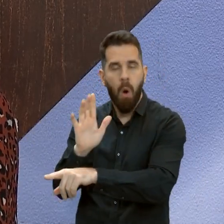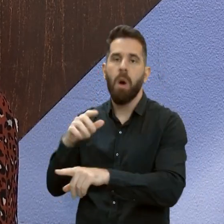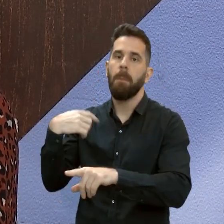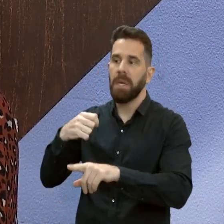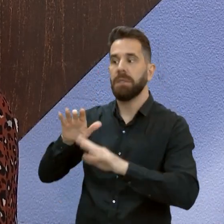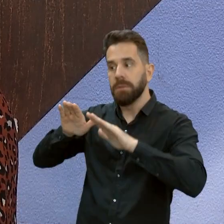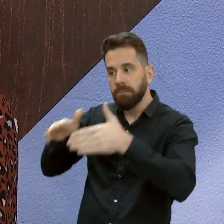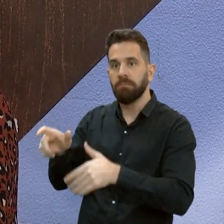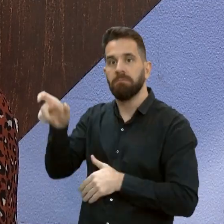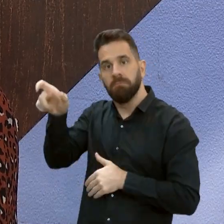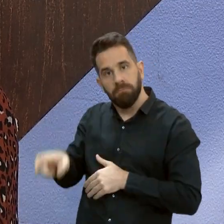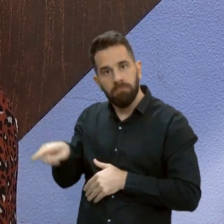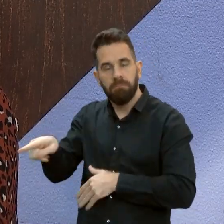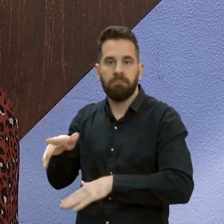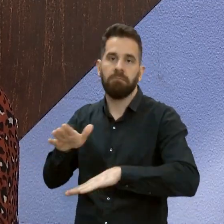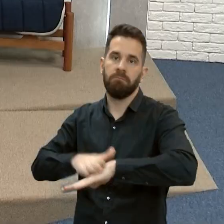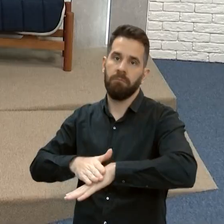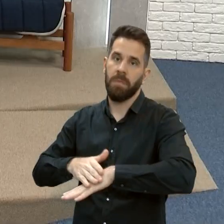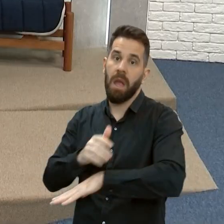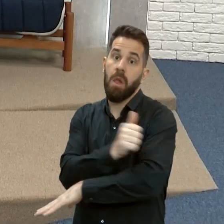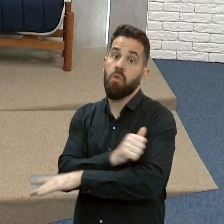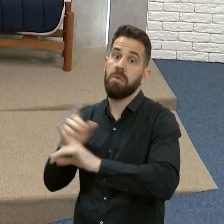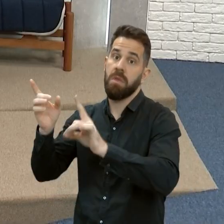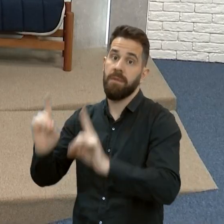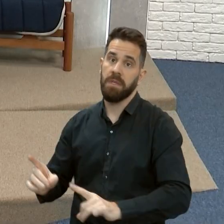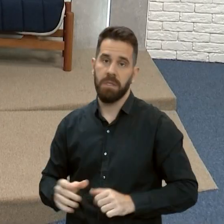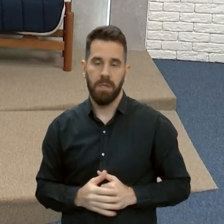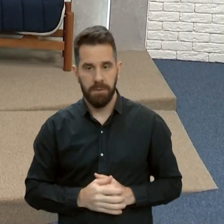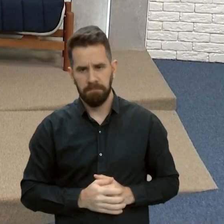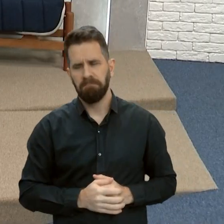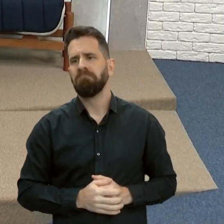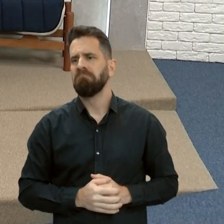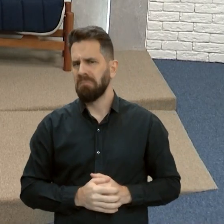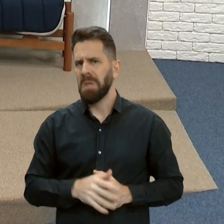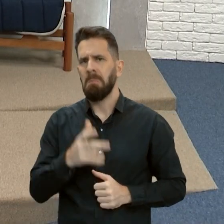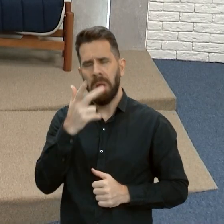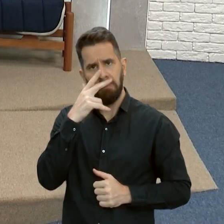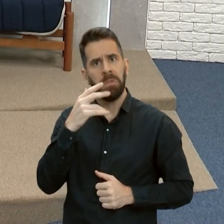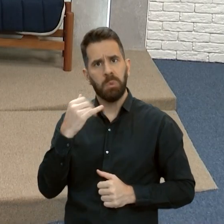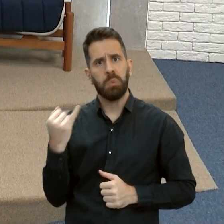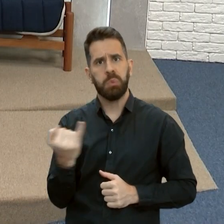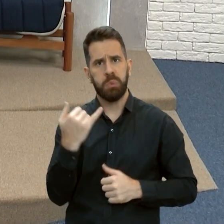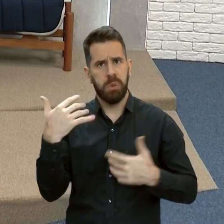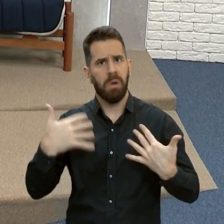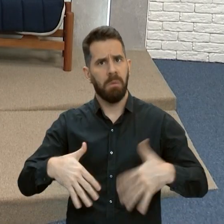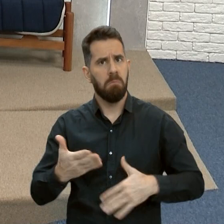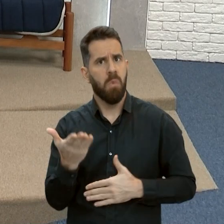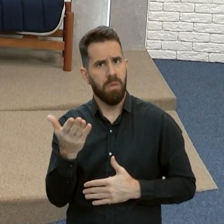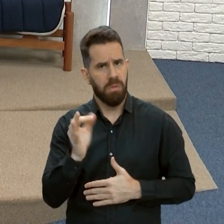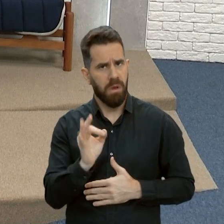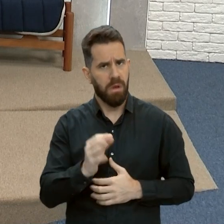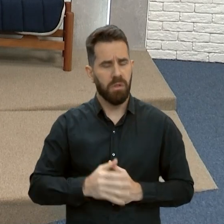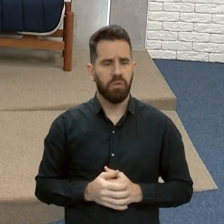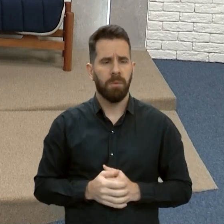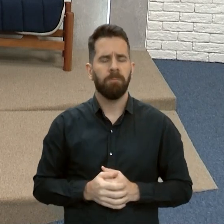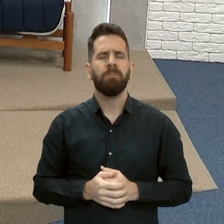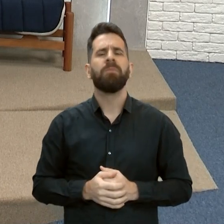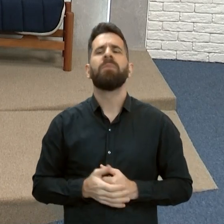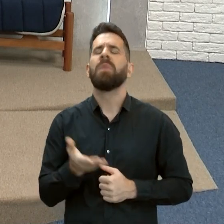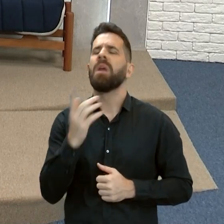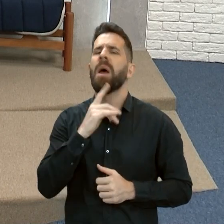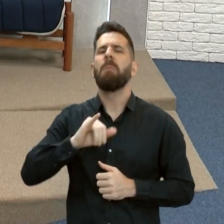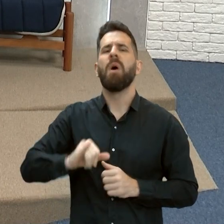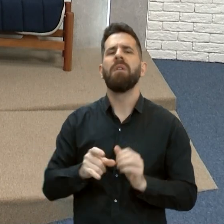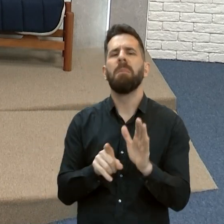pessoa com deficiência. Esse direcionamento é muito importante, né? E aí eu quero entender, Michele, se existe alguma